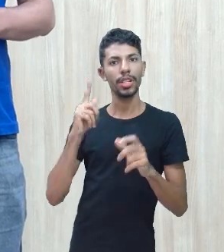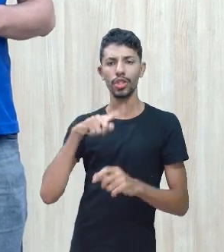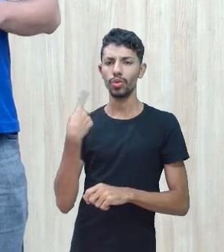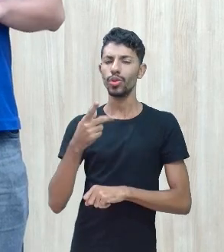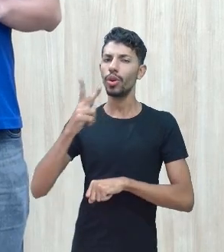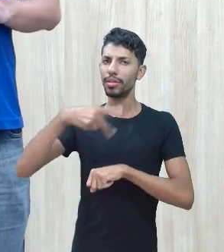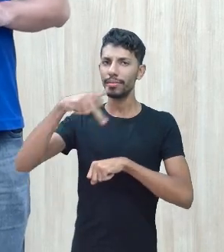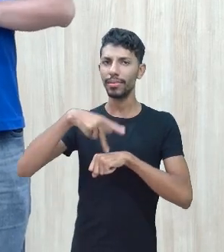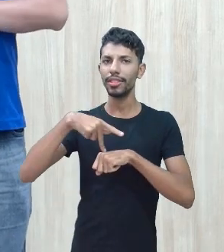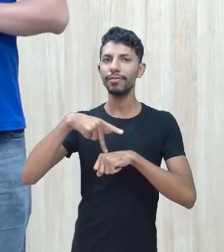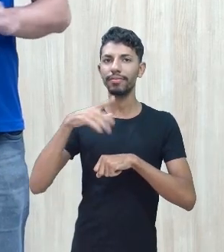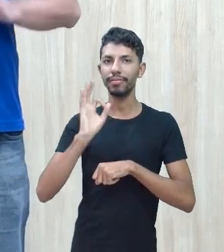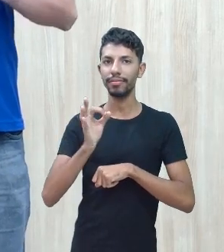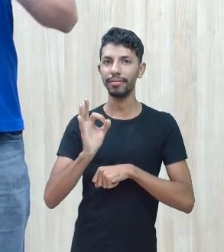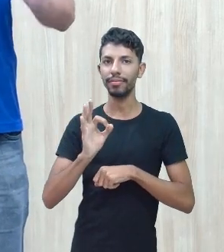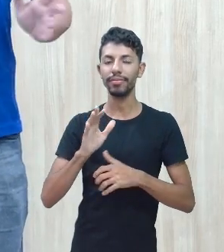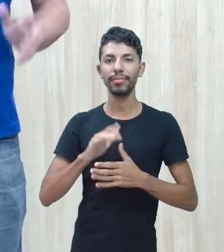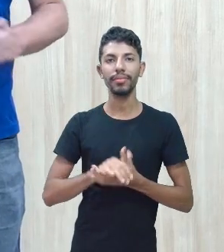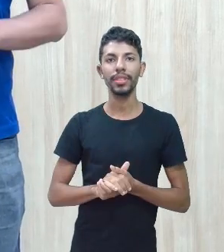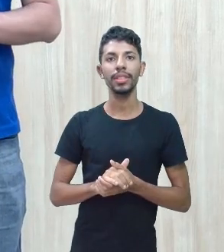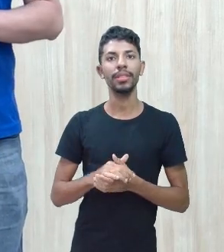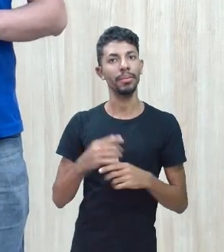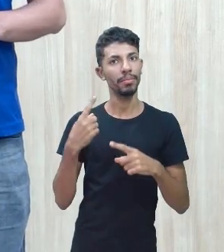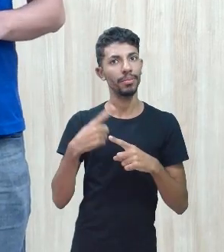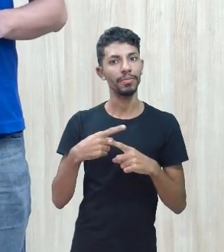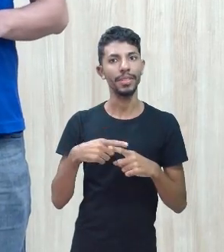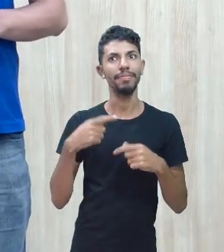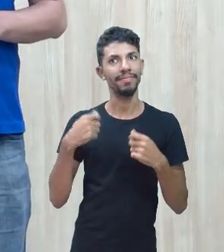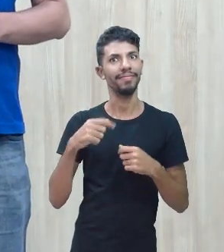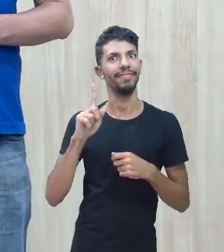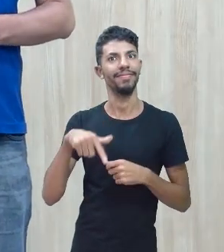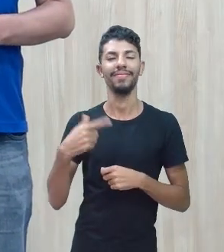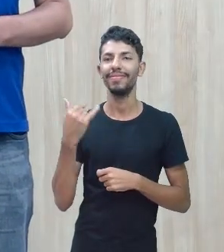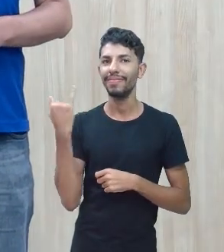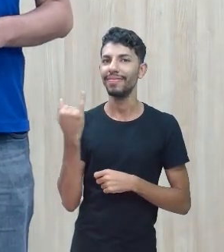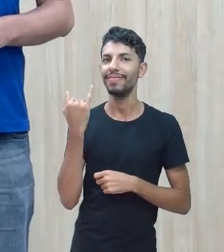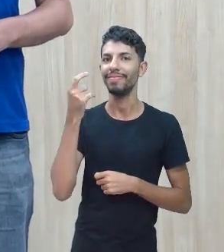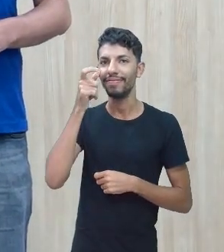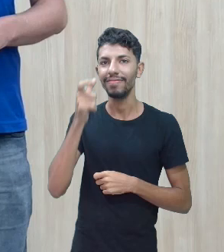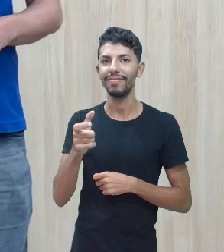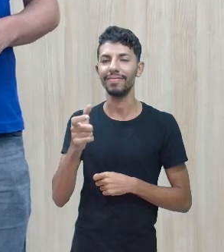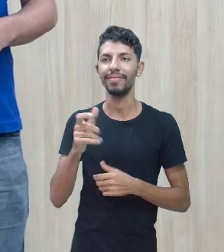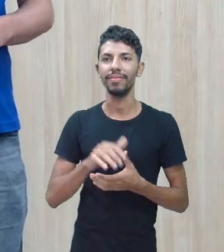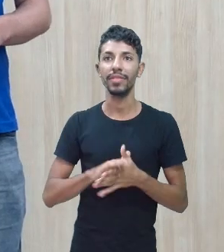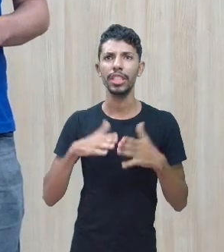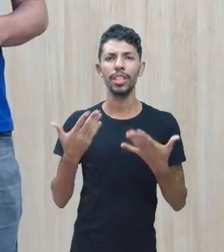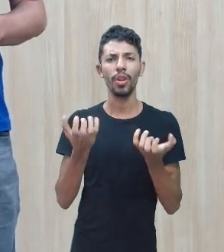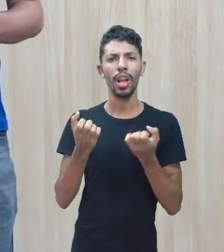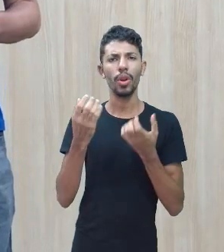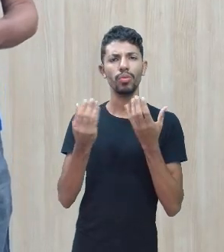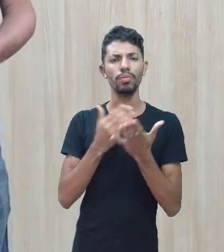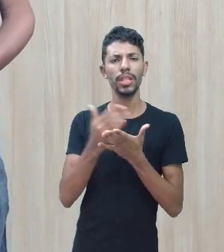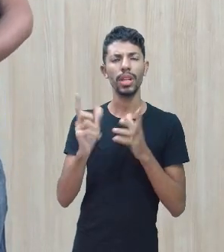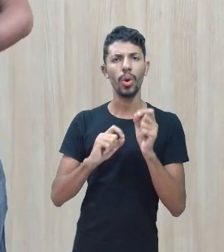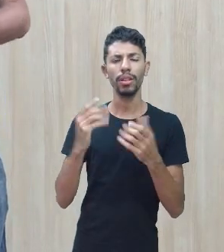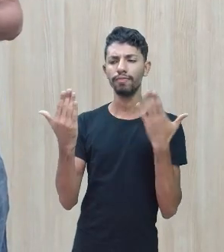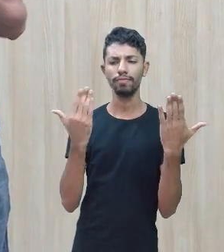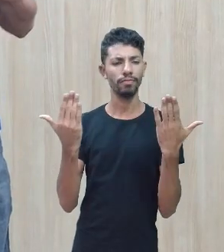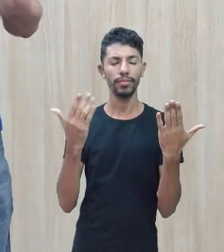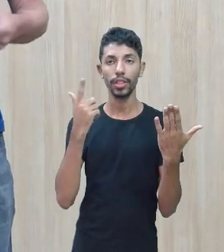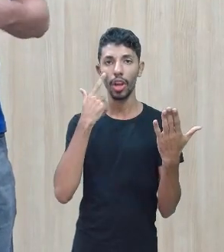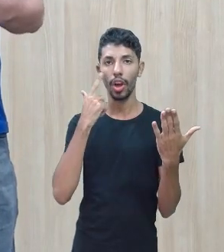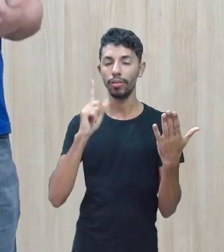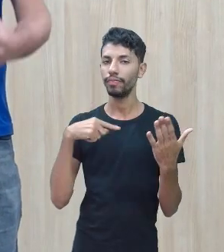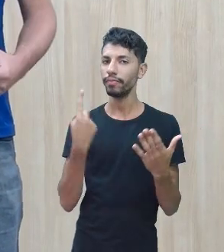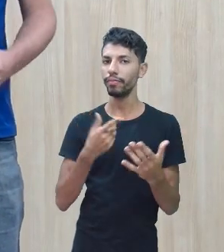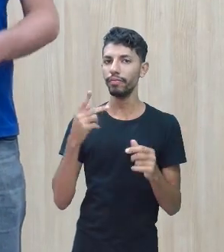realmente tem que ser realmente interessante. E aí, gente, eu quero começar fazendo uma comparação, né? O nosso processo de independência, ele